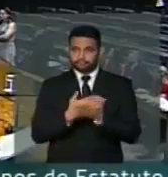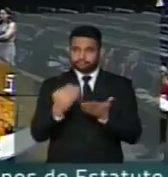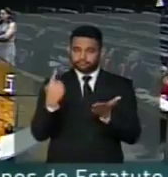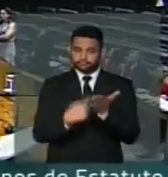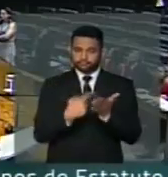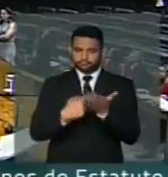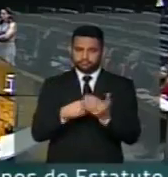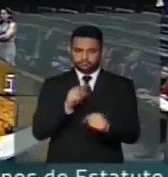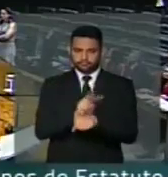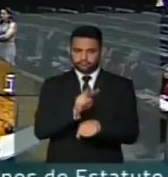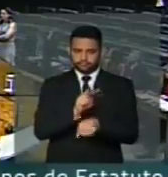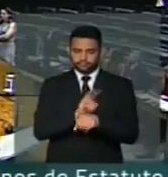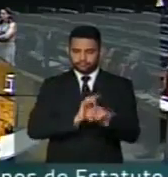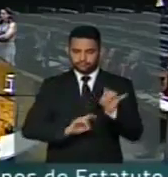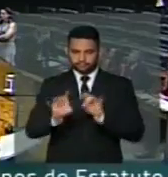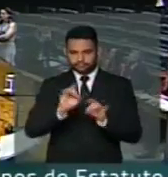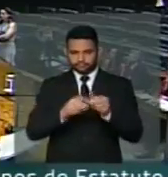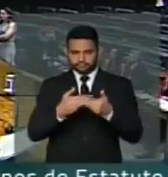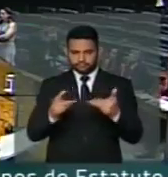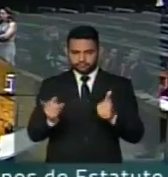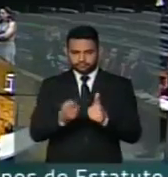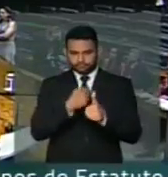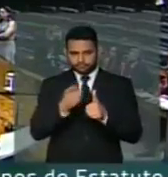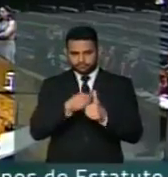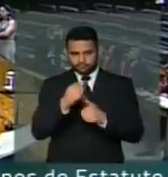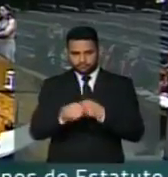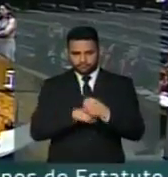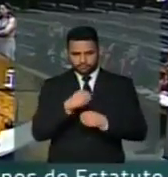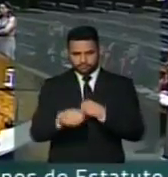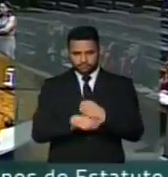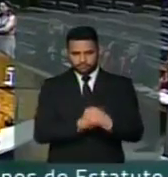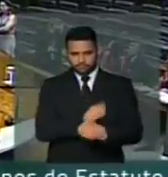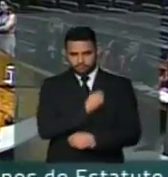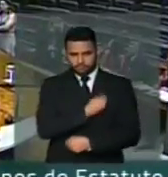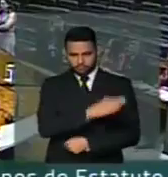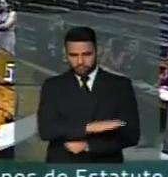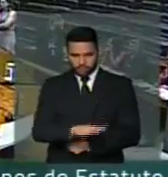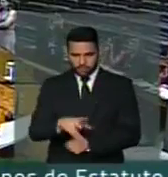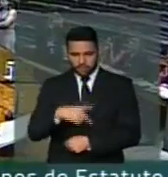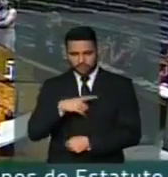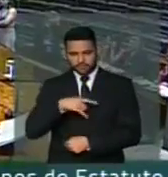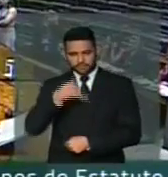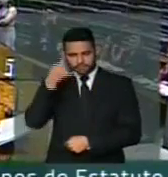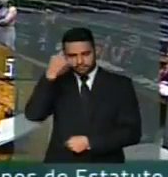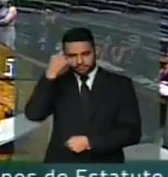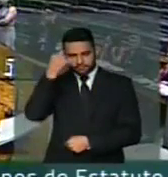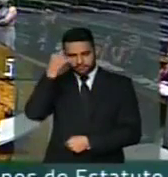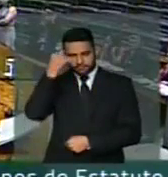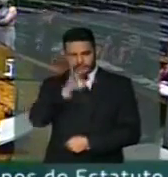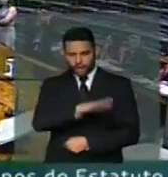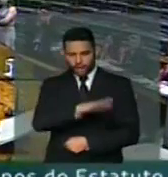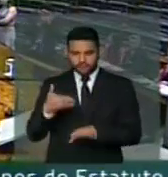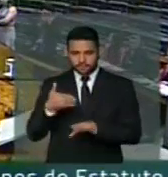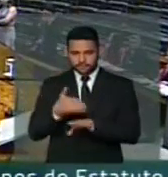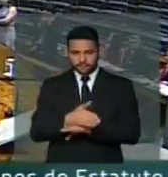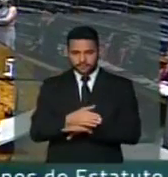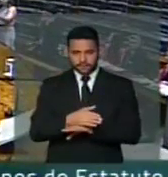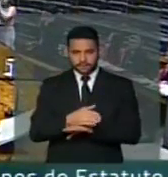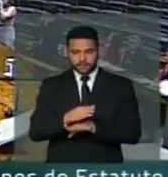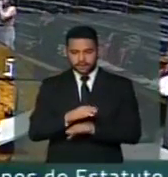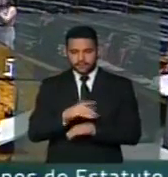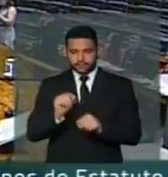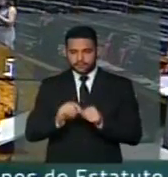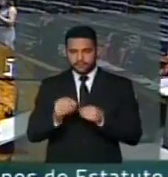de proteção, especialmente nos primeiros anos de vida, visa prevenir que a criança de infância é